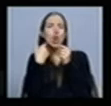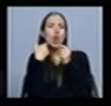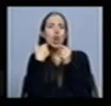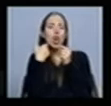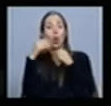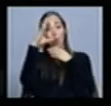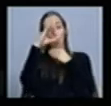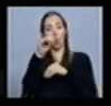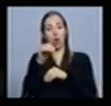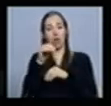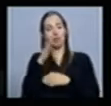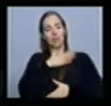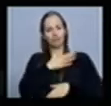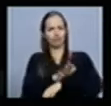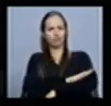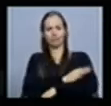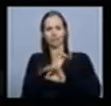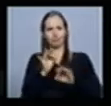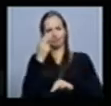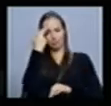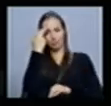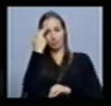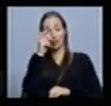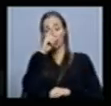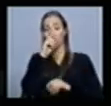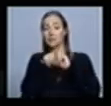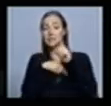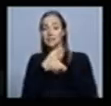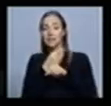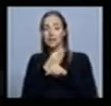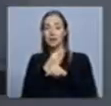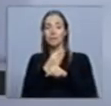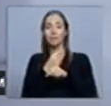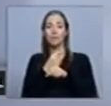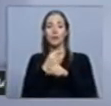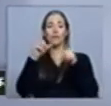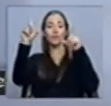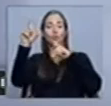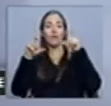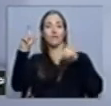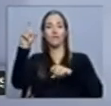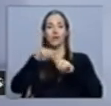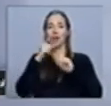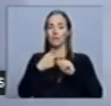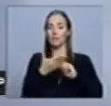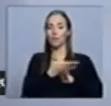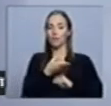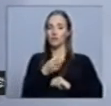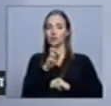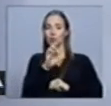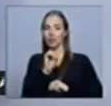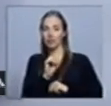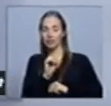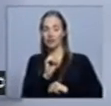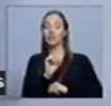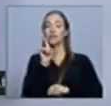que nos tocam. Lembramos sempre da imagem do ponto azul claro, tirada pela sonda Voyager nos anos 80, e posso também desde já dizer que A